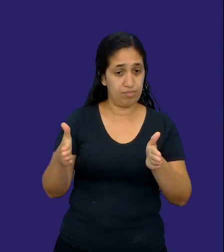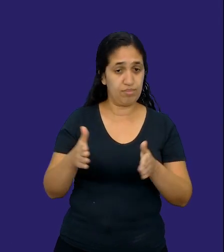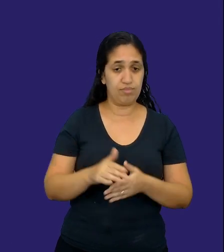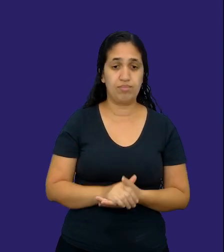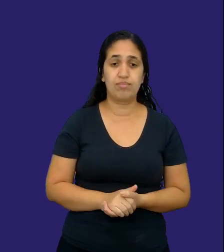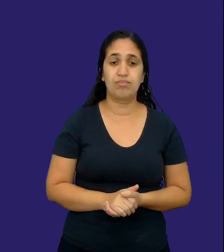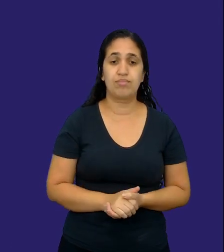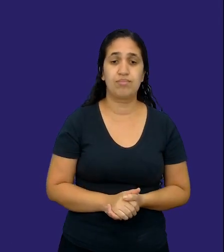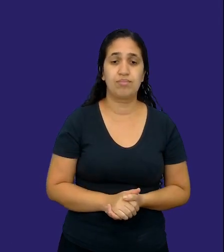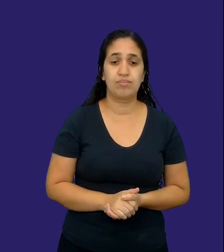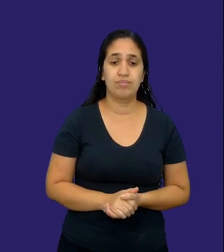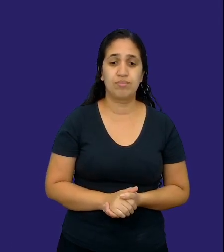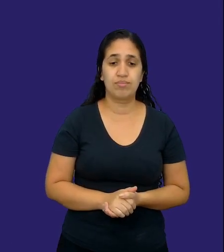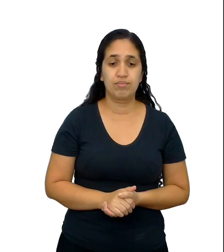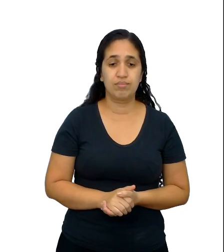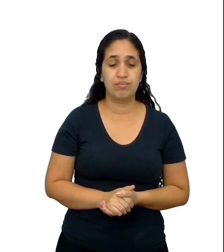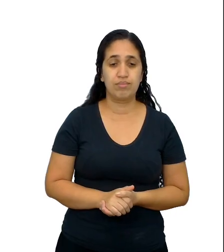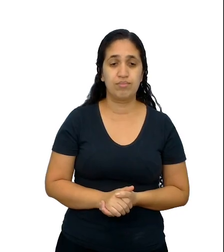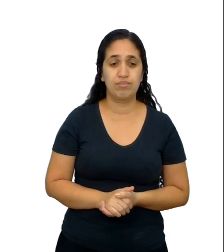elas, tá bom?